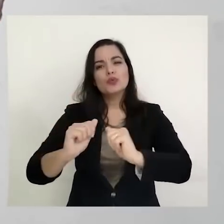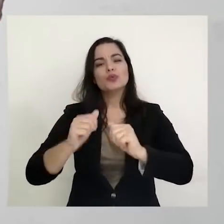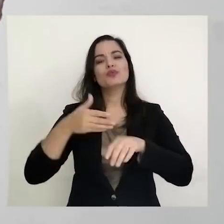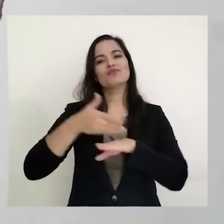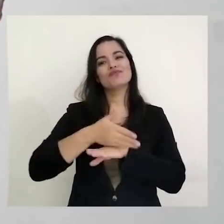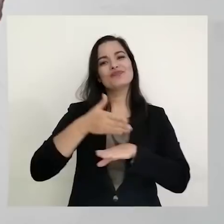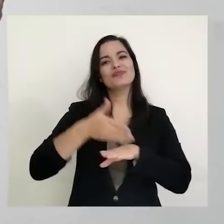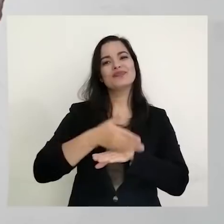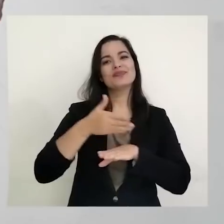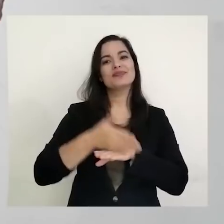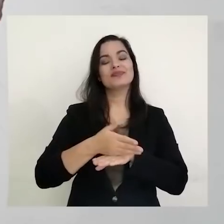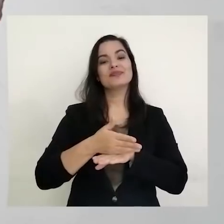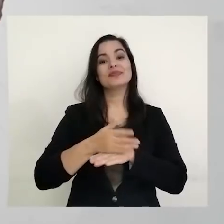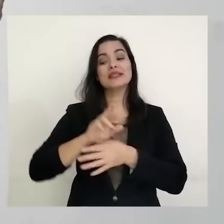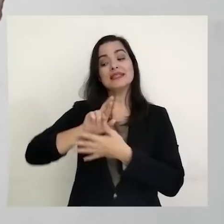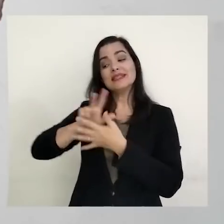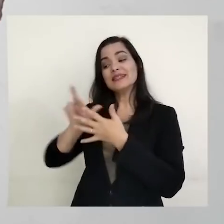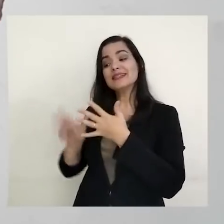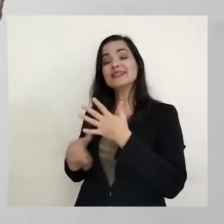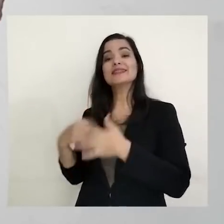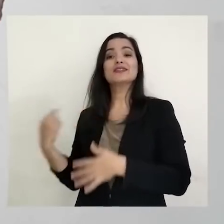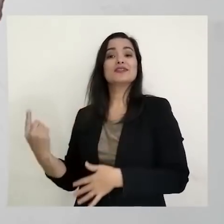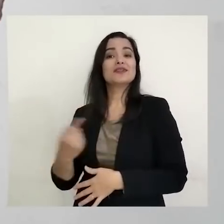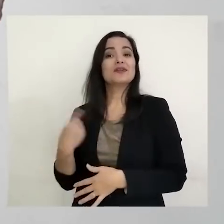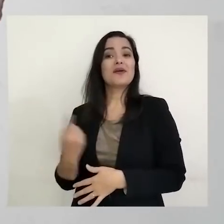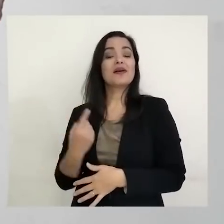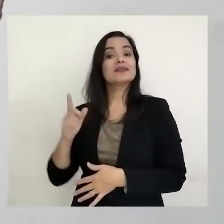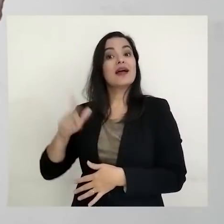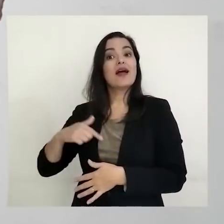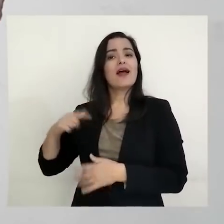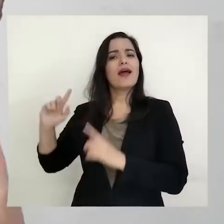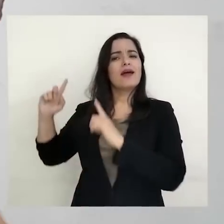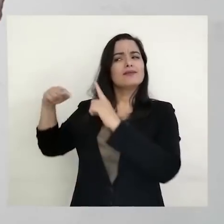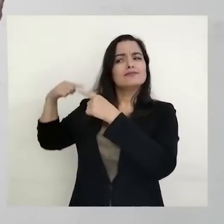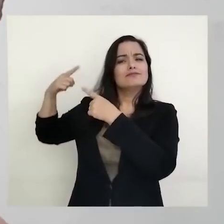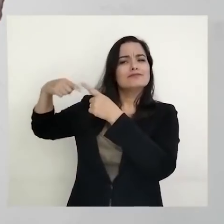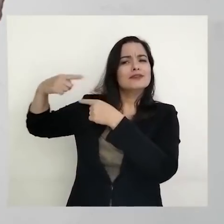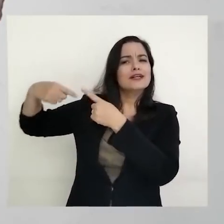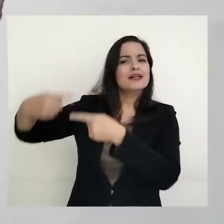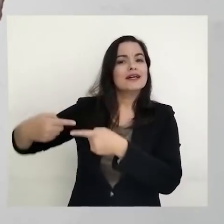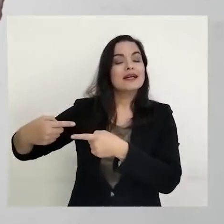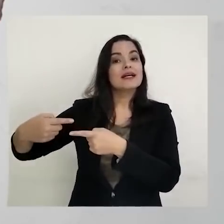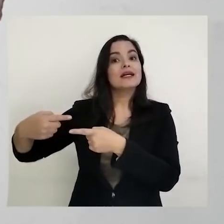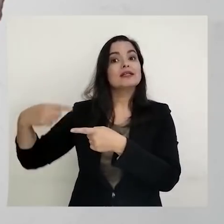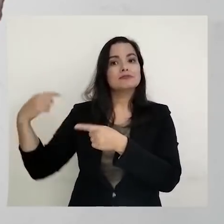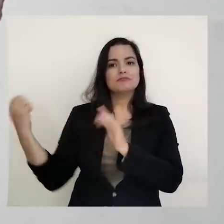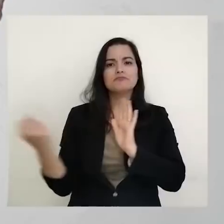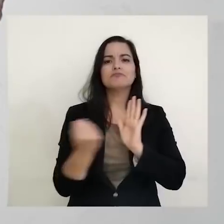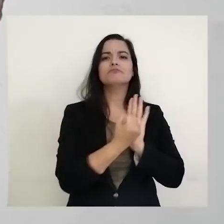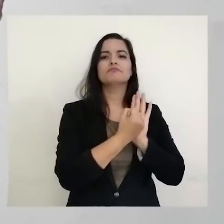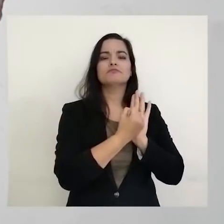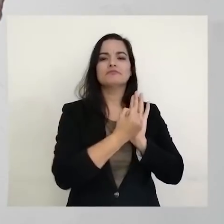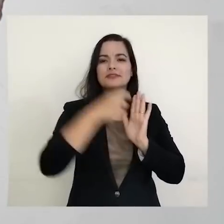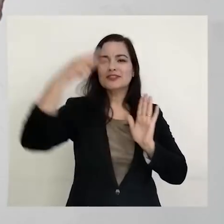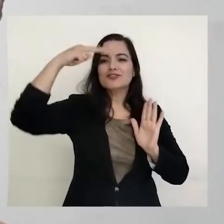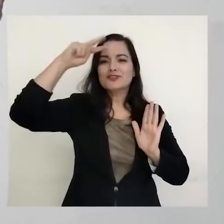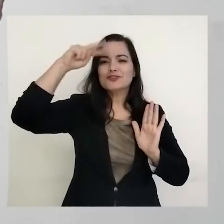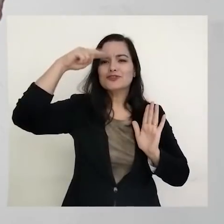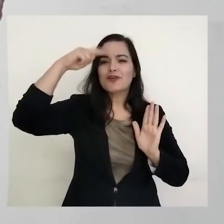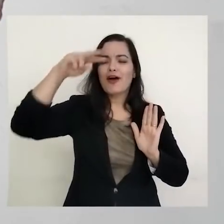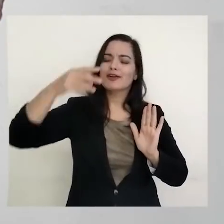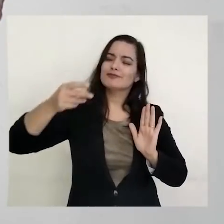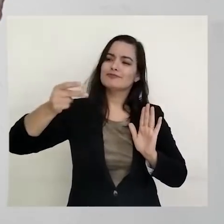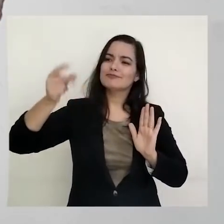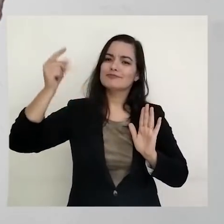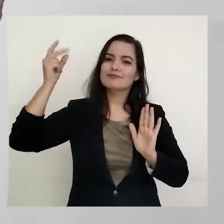faz parte da nossa diversidade. São heranças que ficaram registradas aí na nossa história